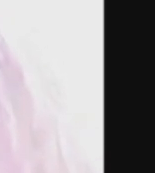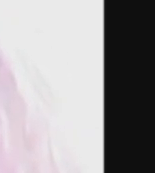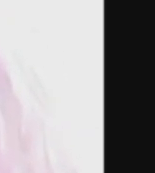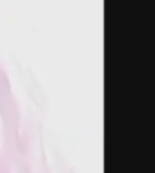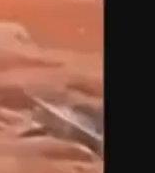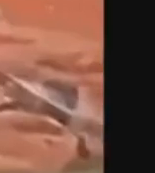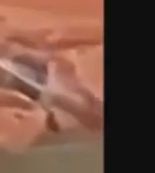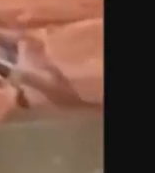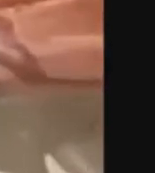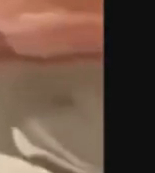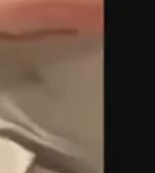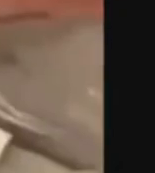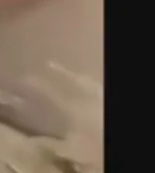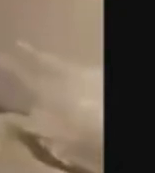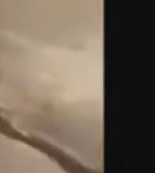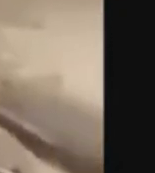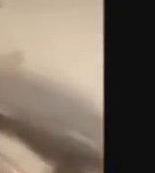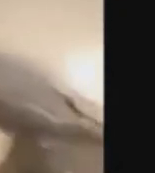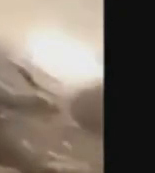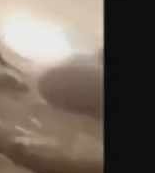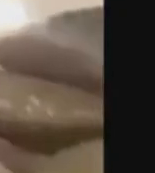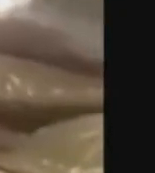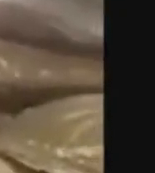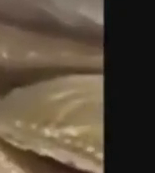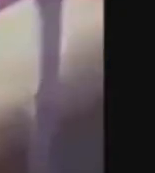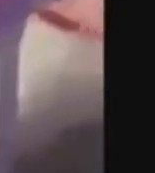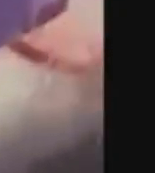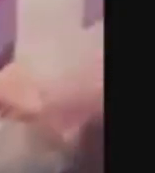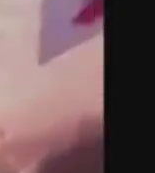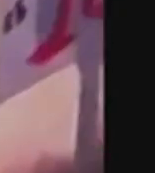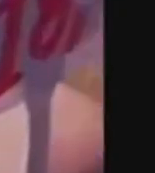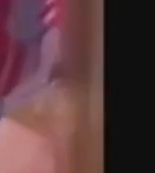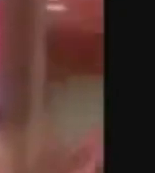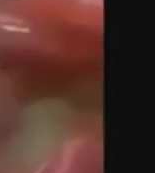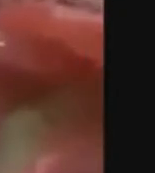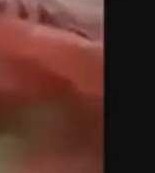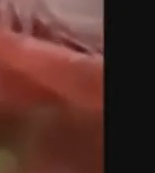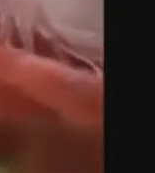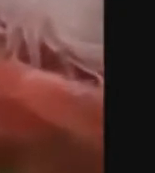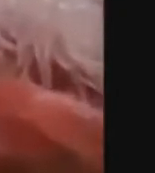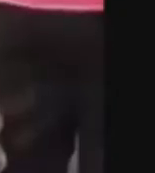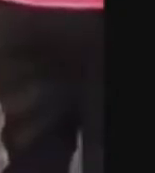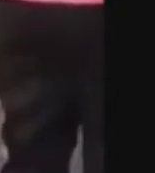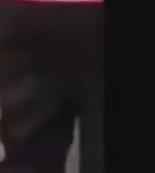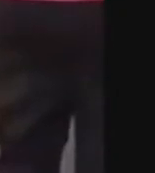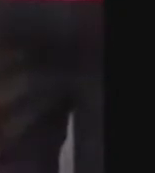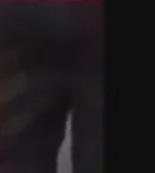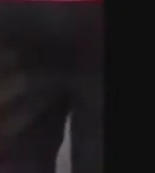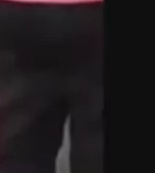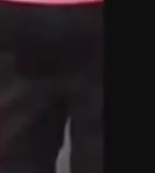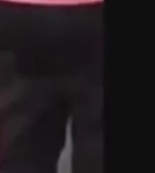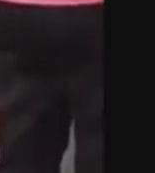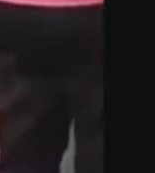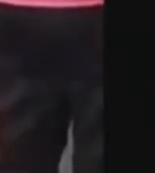tipo de análise. Ainda com base no resultado do DNA, uma investigação será aberta para identificar se a